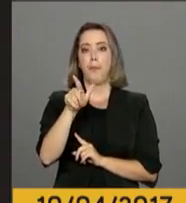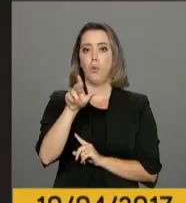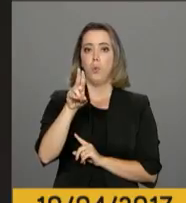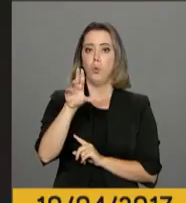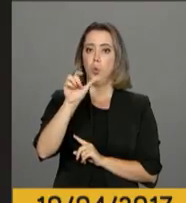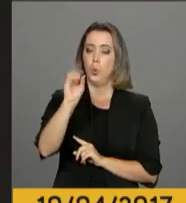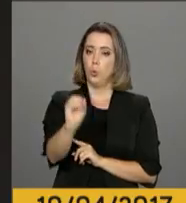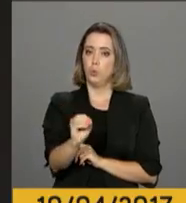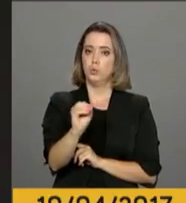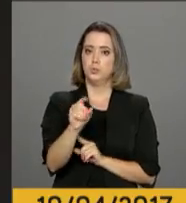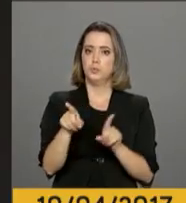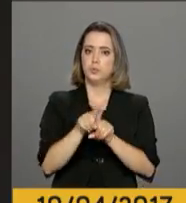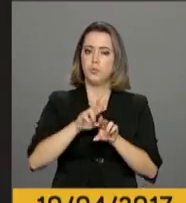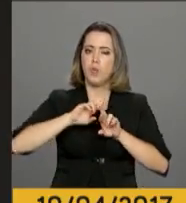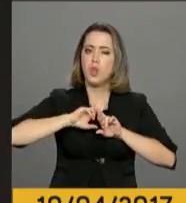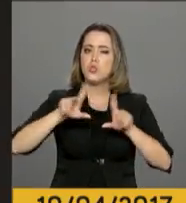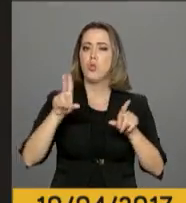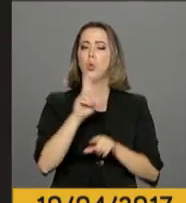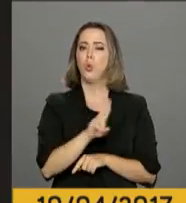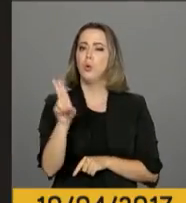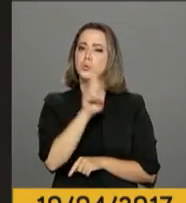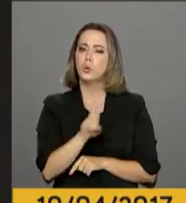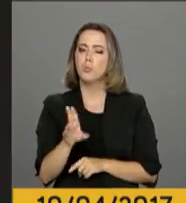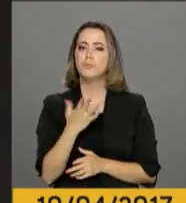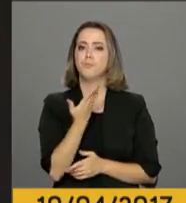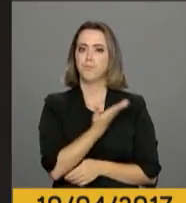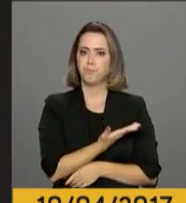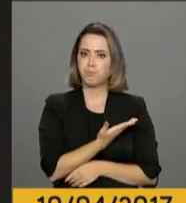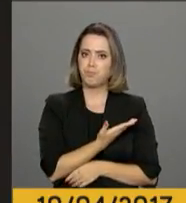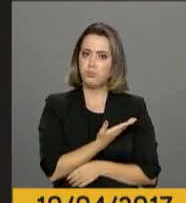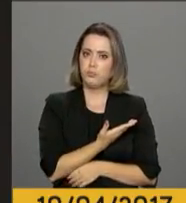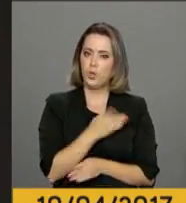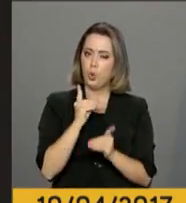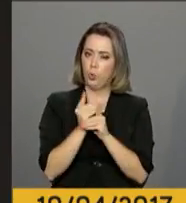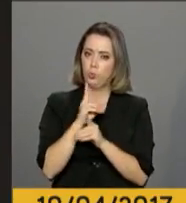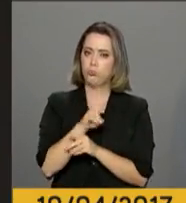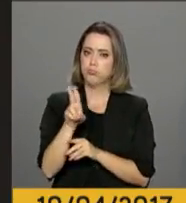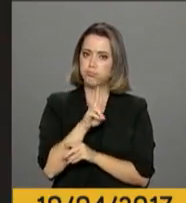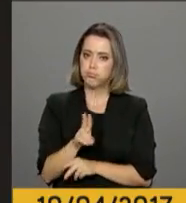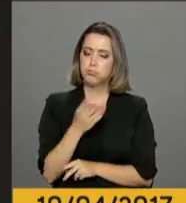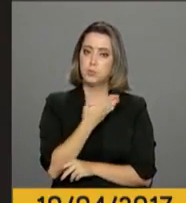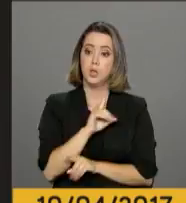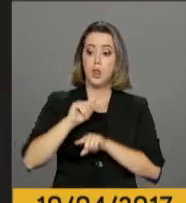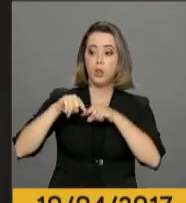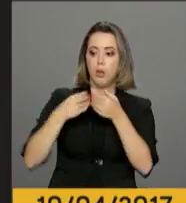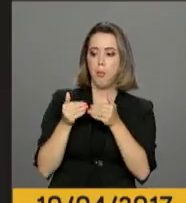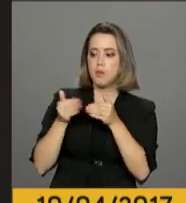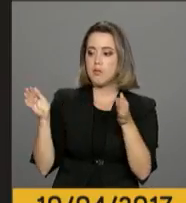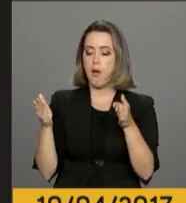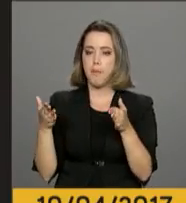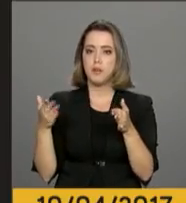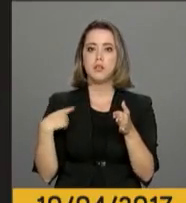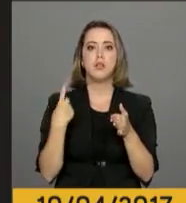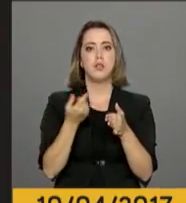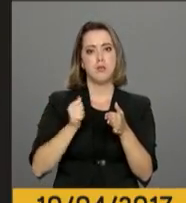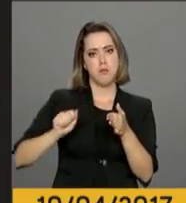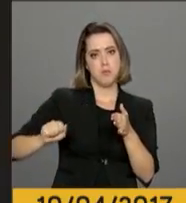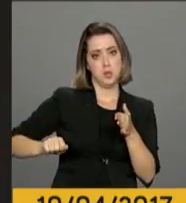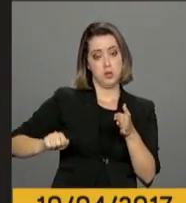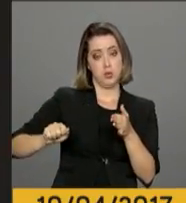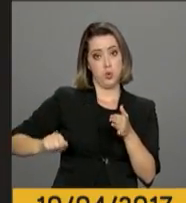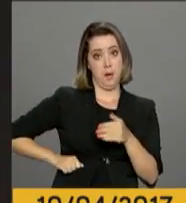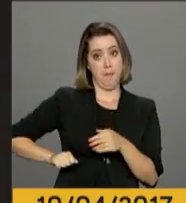Babda, Rostam Mariani. Abrimos, logo depois, tempos depois, um consulado em